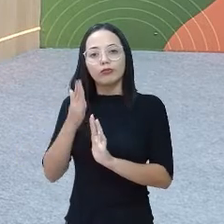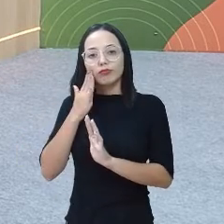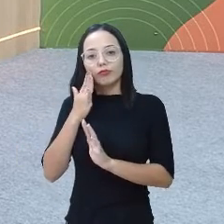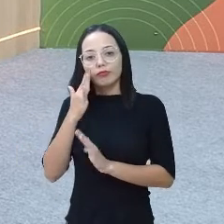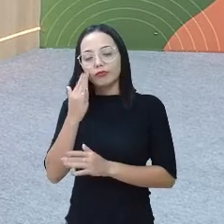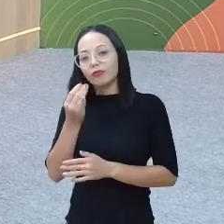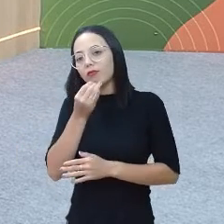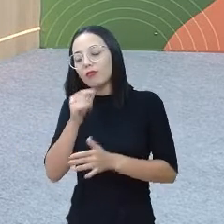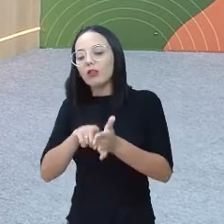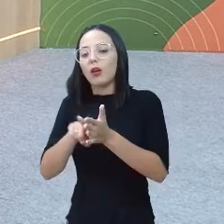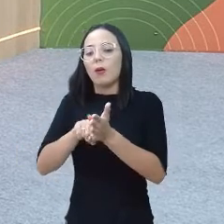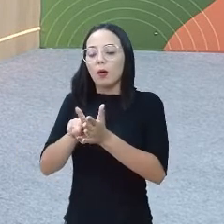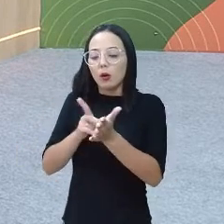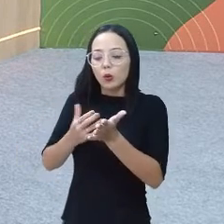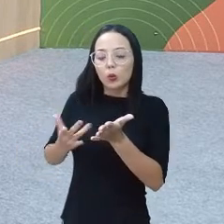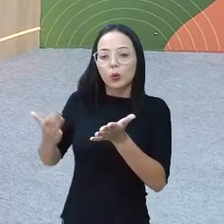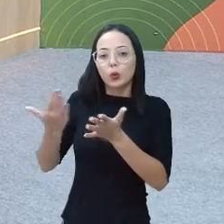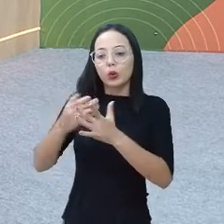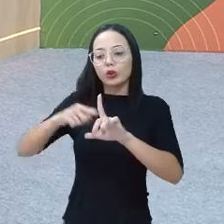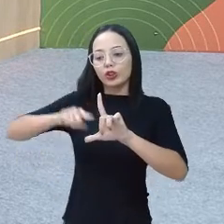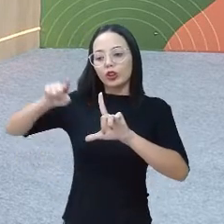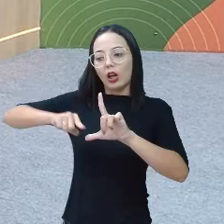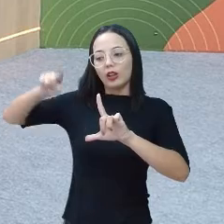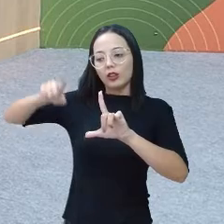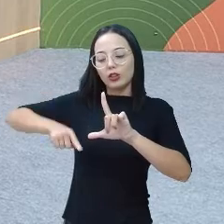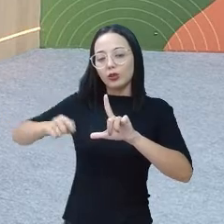pelos dados estatísticos, né, que as